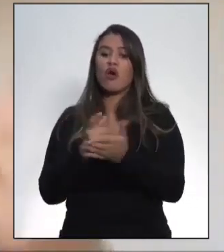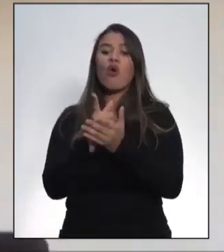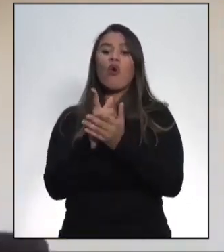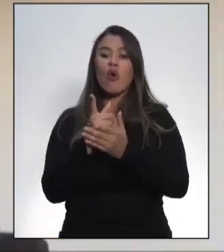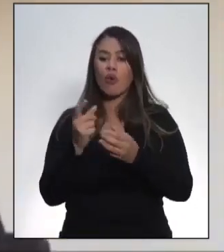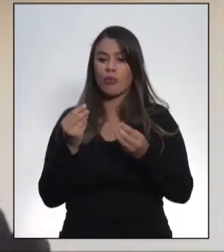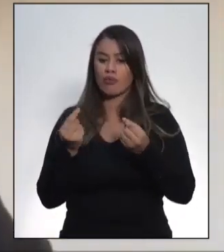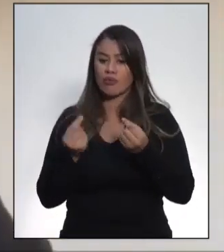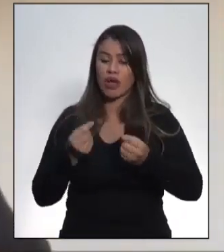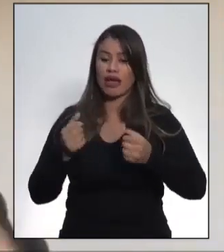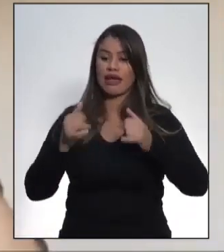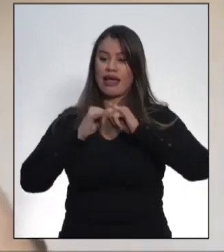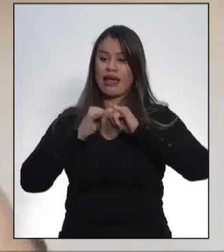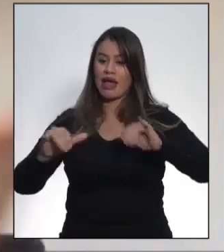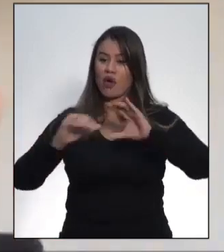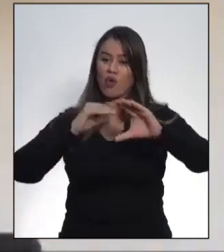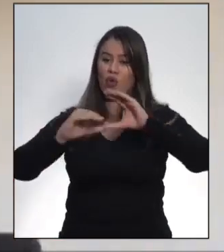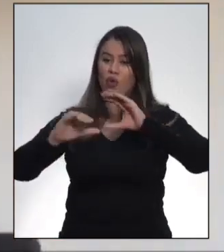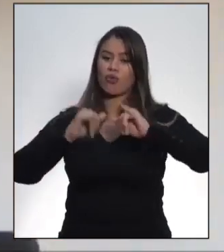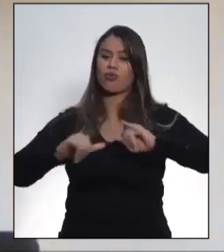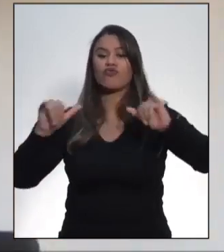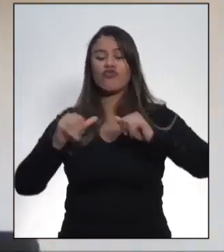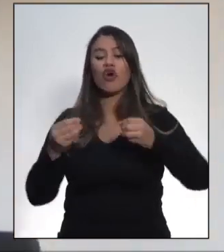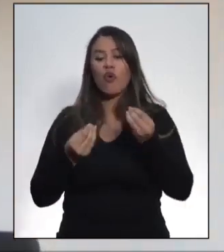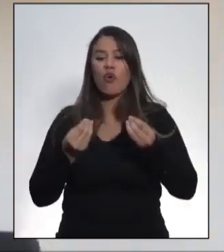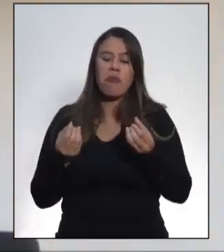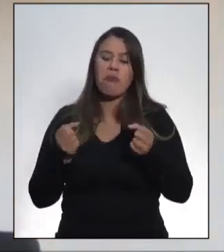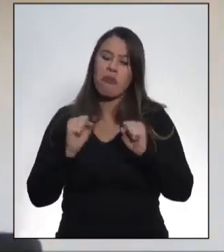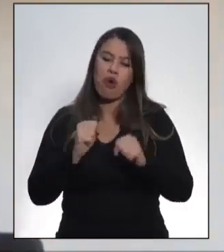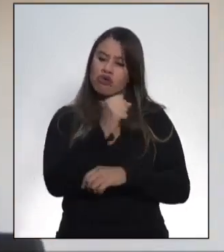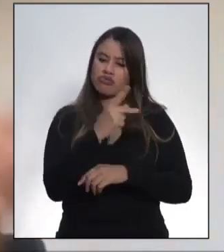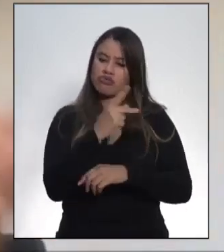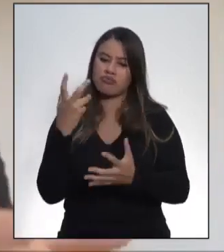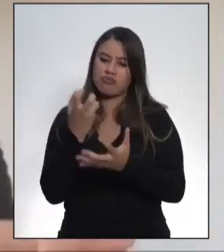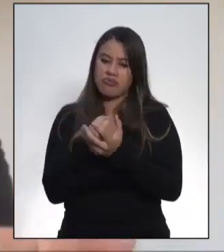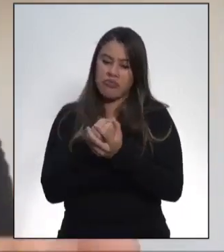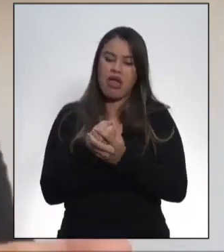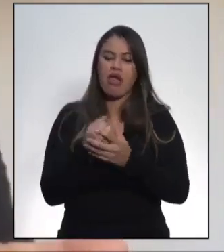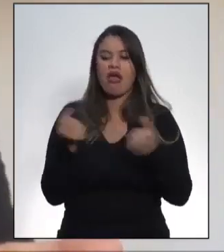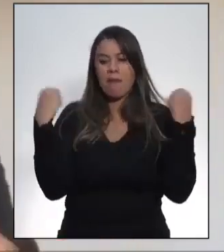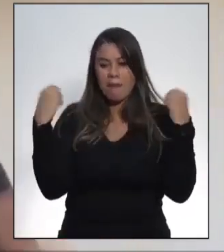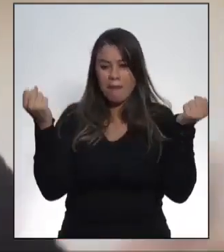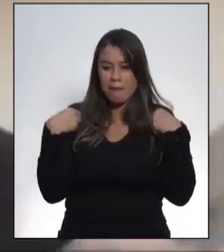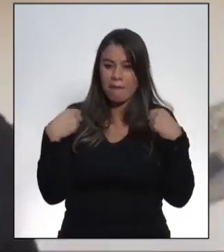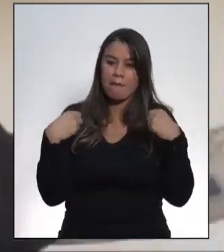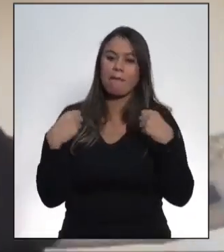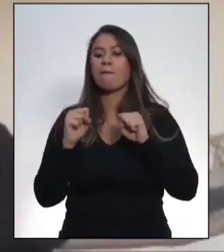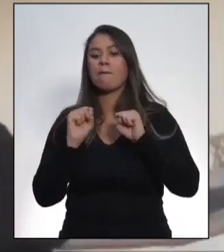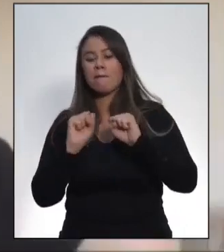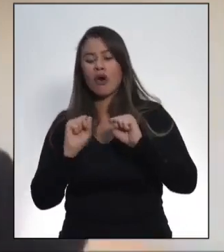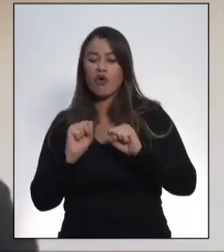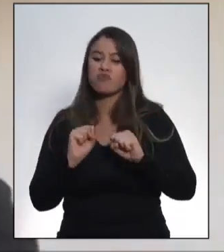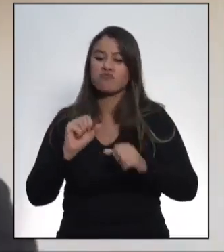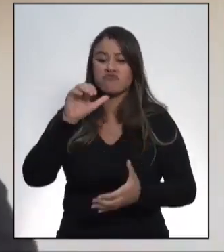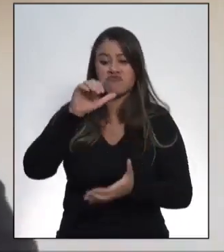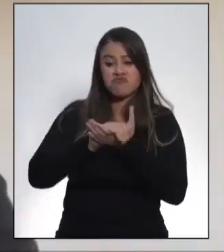você vai comunicar. Seja um aplicativo de malhação, seja uma fotografia de casamento, seja uma clínica